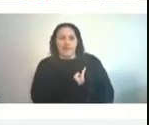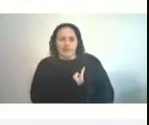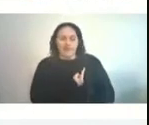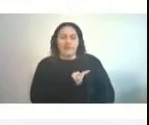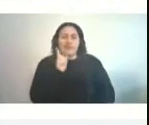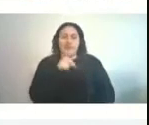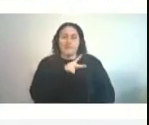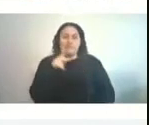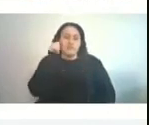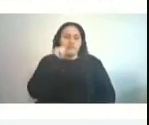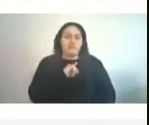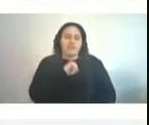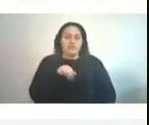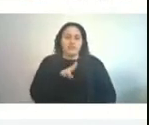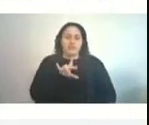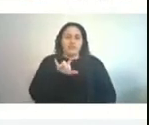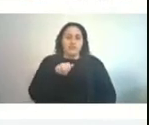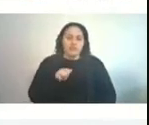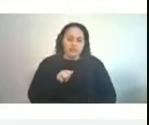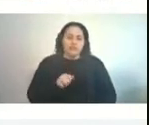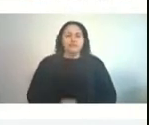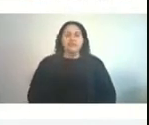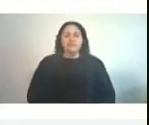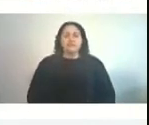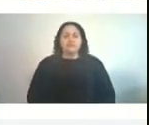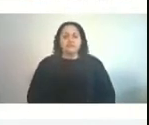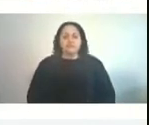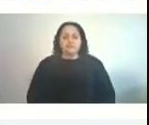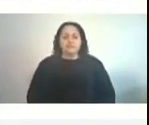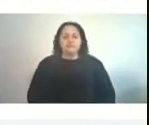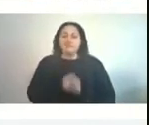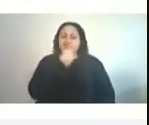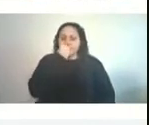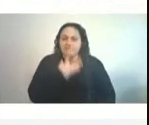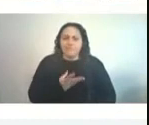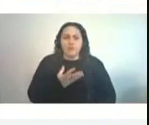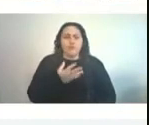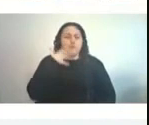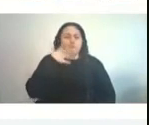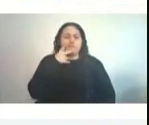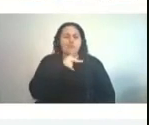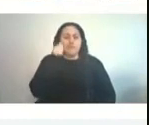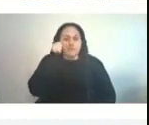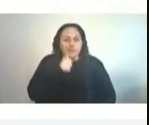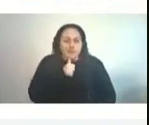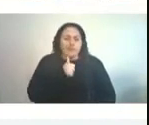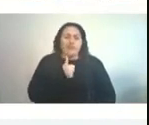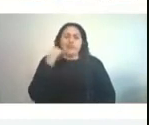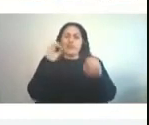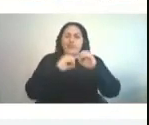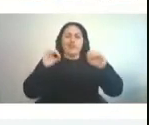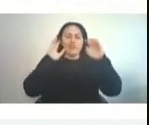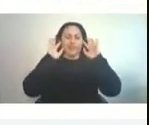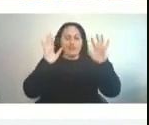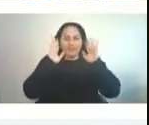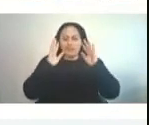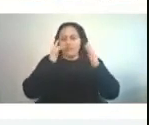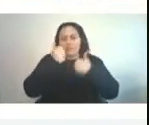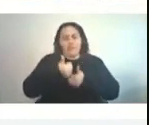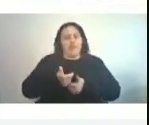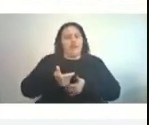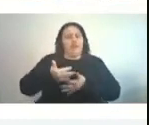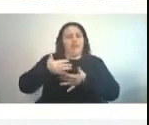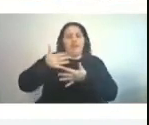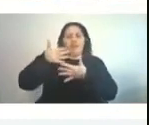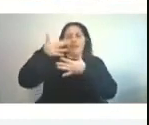diz a professora Júlia Genro. Muito boa a fala da professora, ótimas reflexões. E aí vai, tem